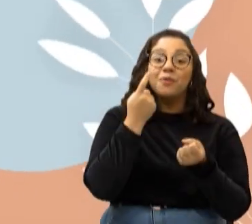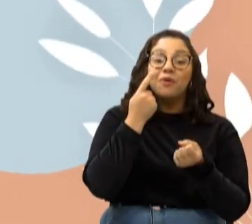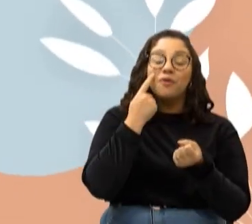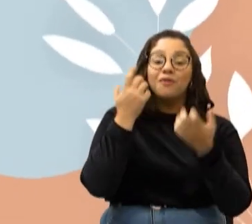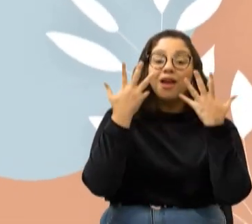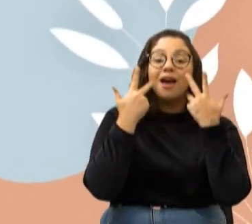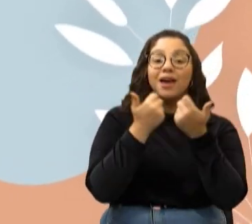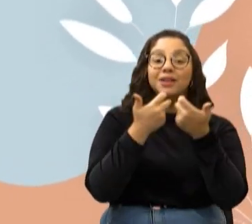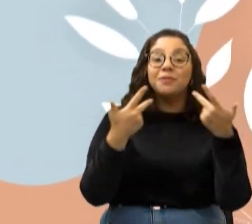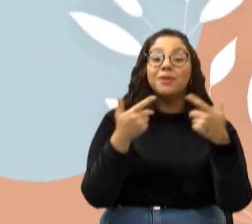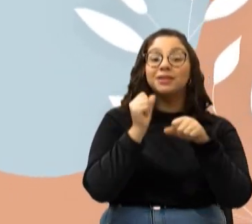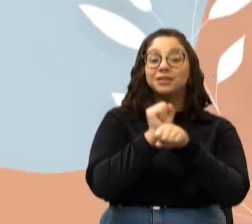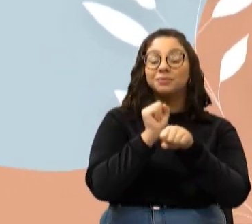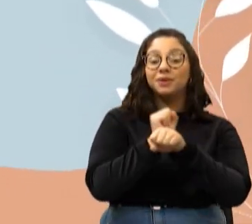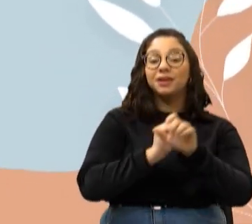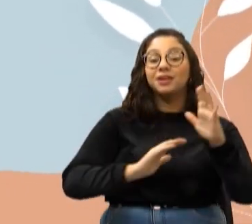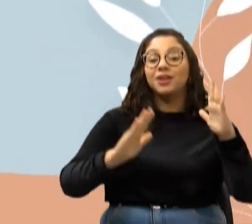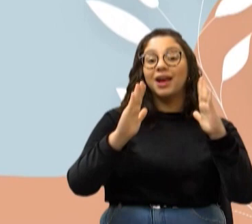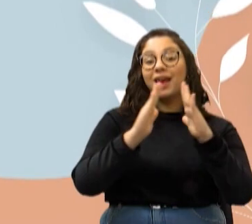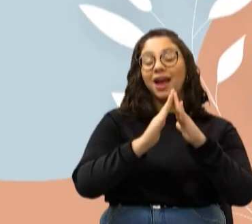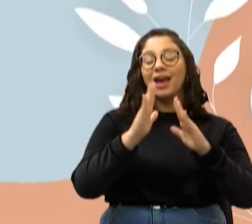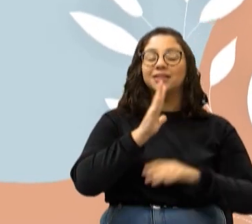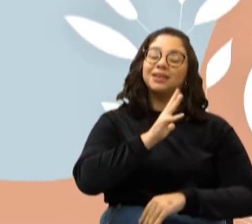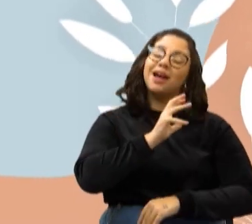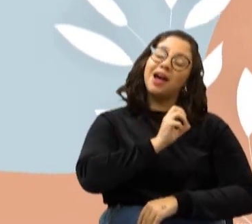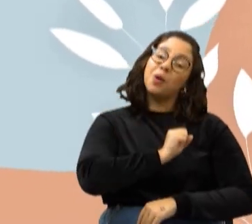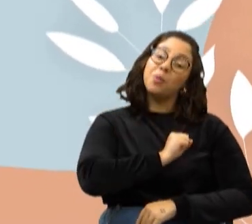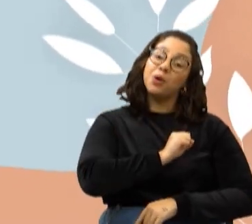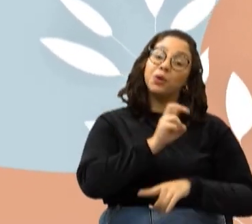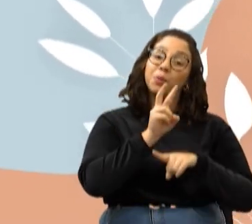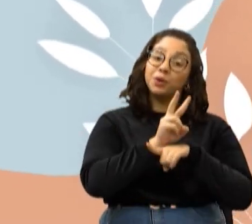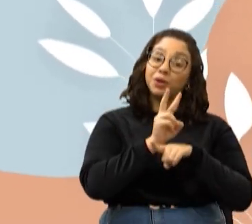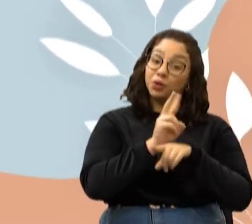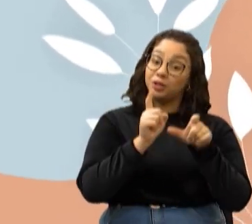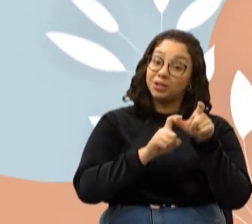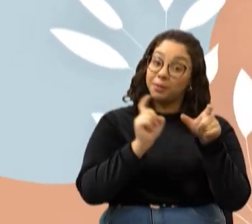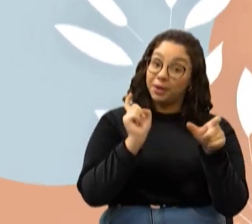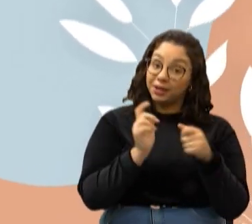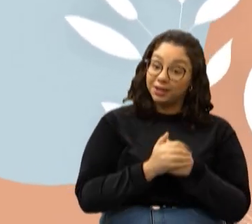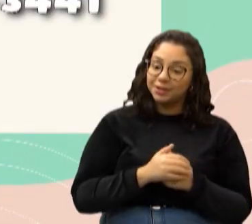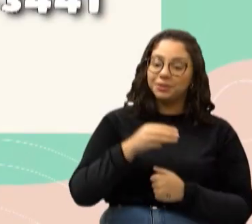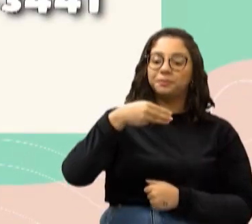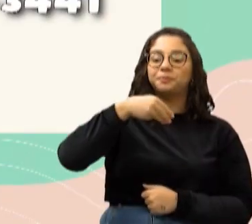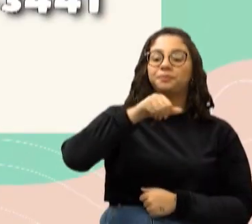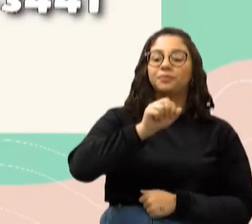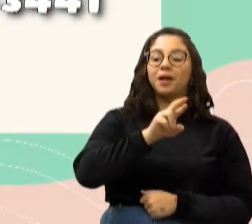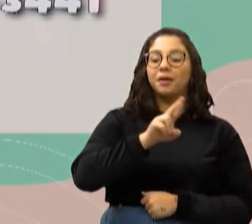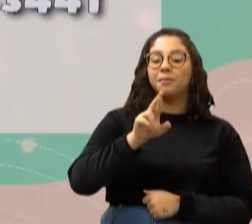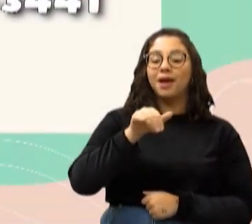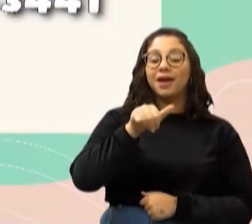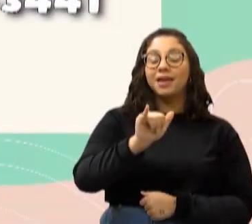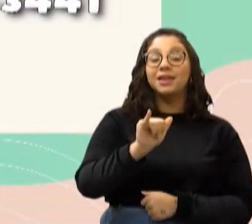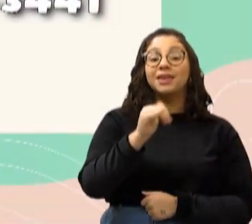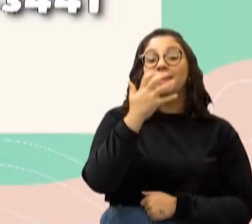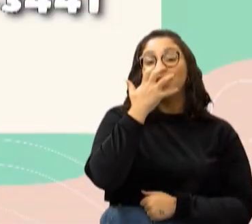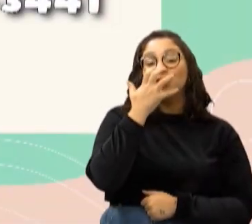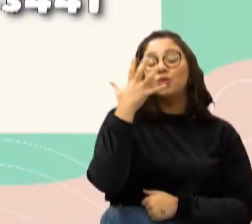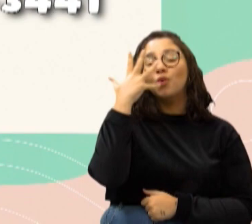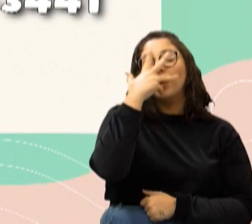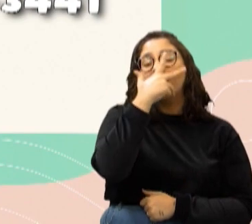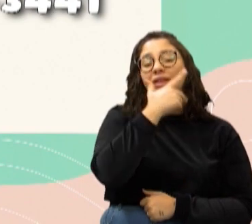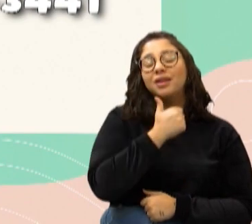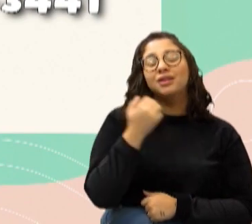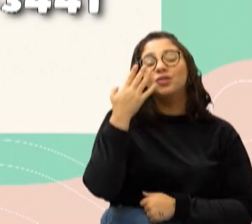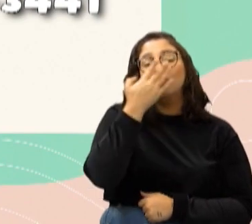Vamos ver os bichinhos que estão aguardando um lar e amor com os protetores independentes? Marie é uma cadelinha